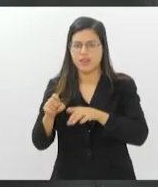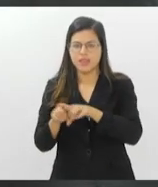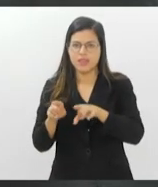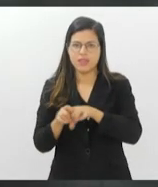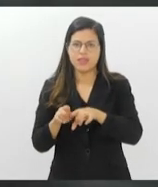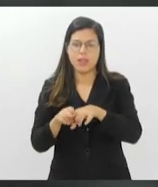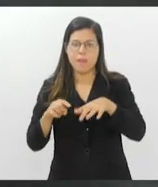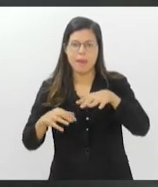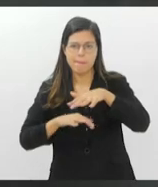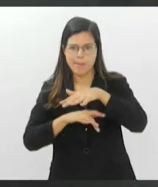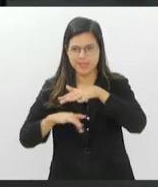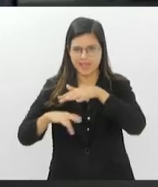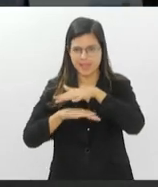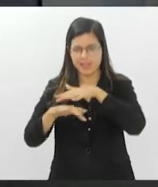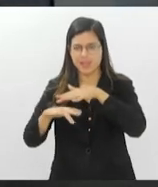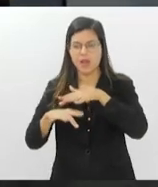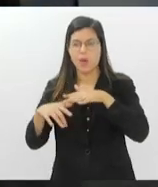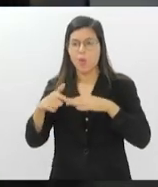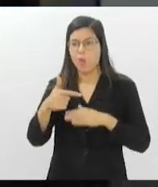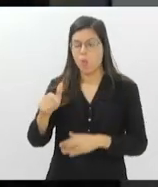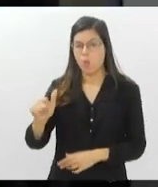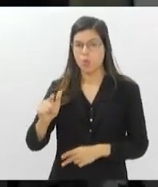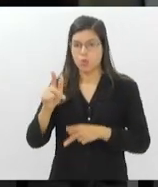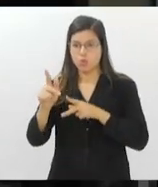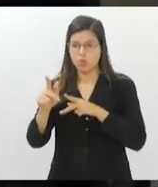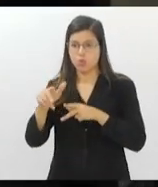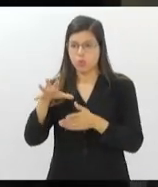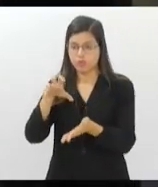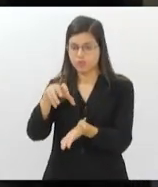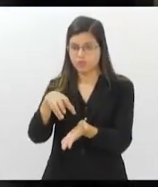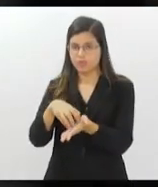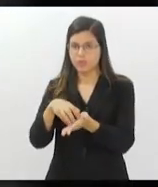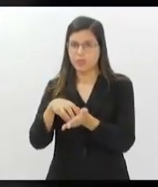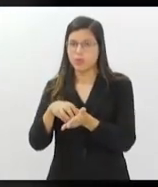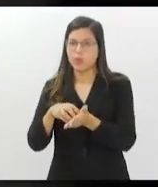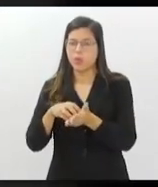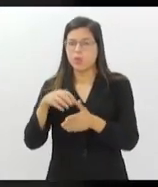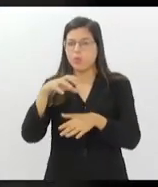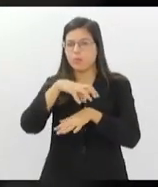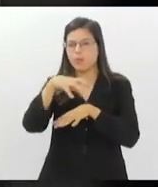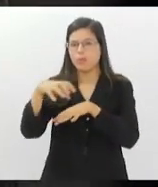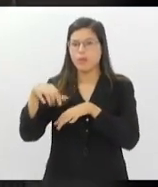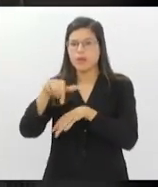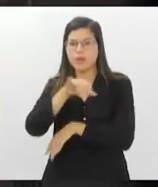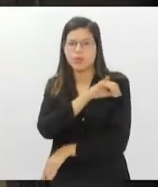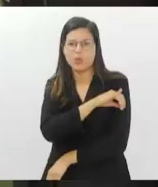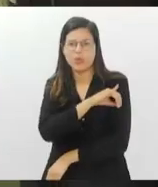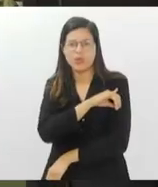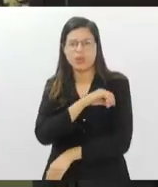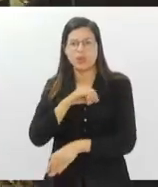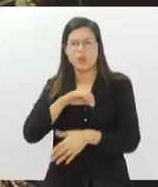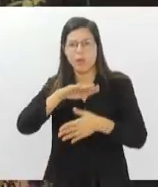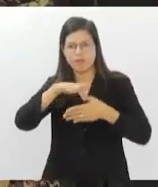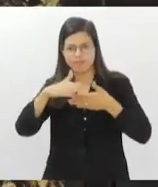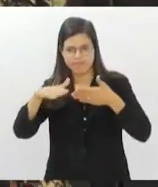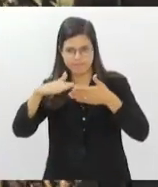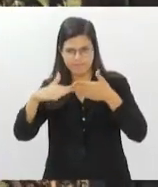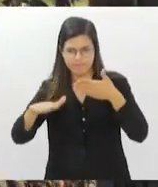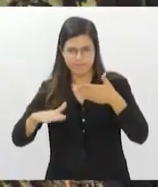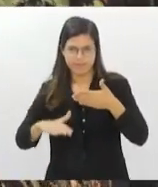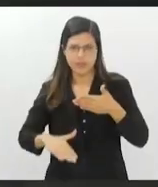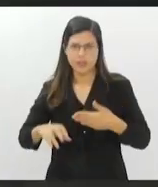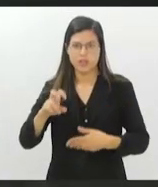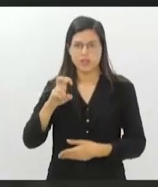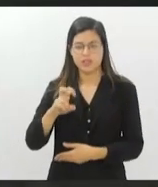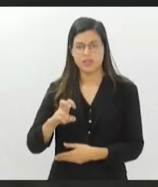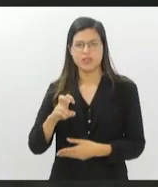Outro cubo faz referência exclusivamente ao bioma preponderante no território fluminense, a Mata Atlântica e seus 5